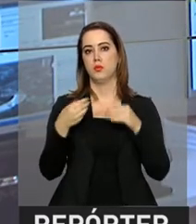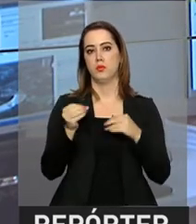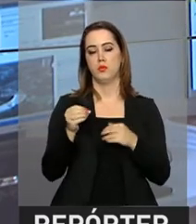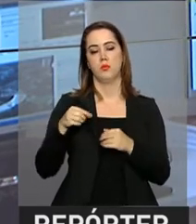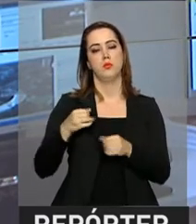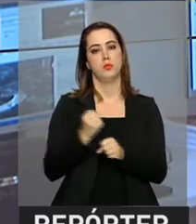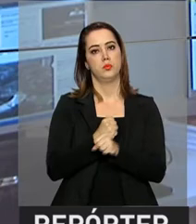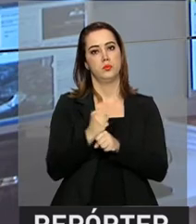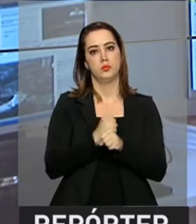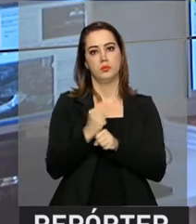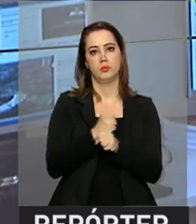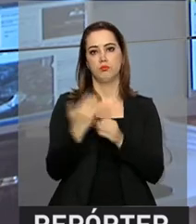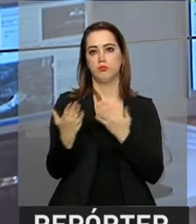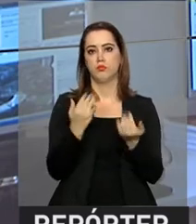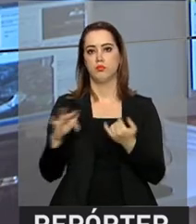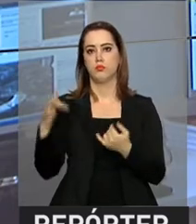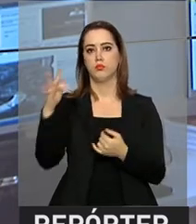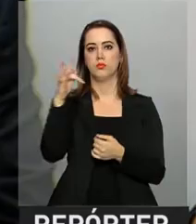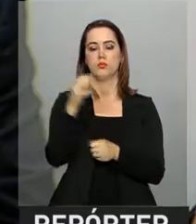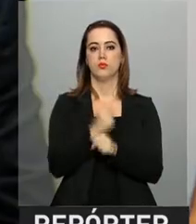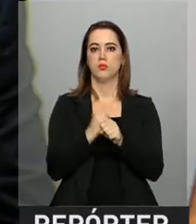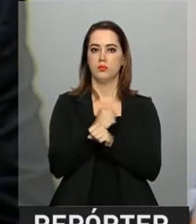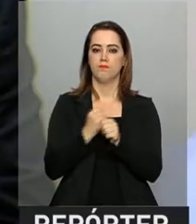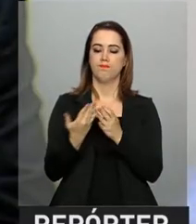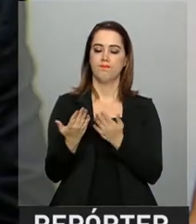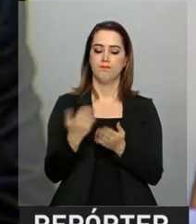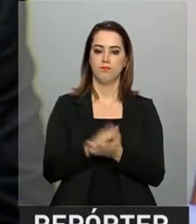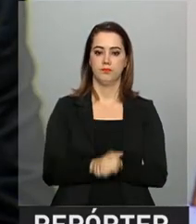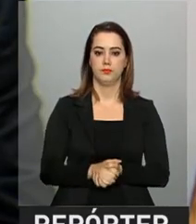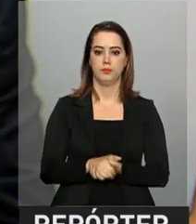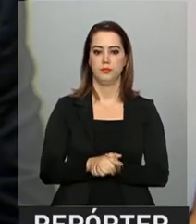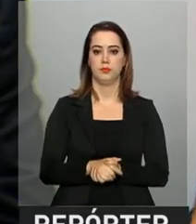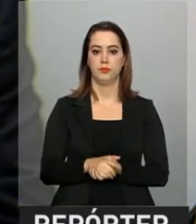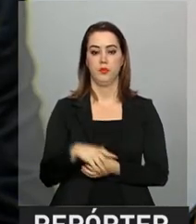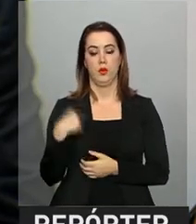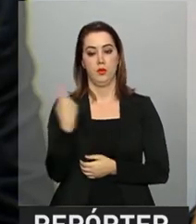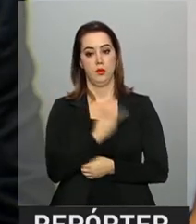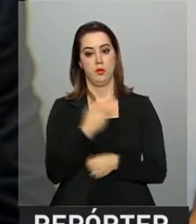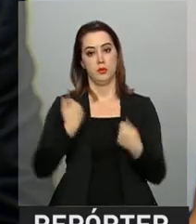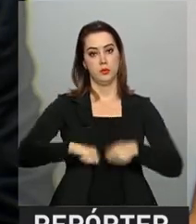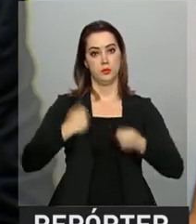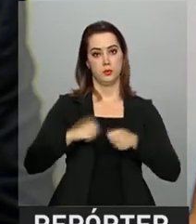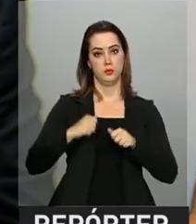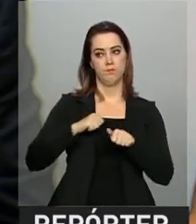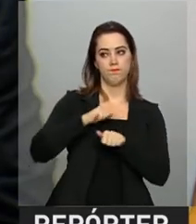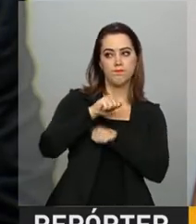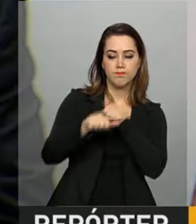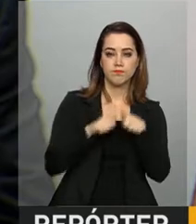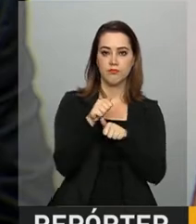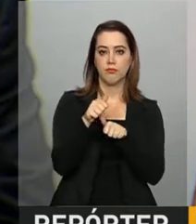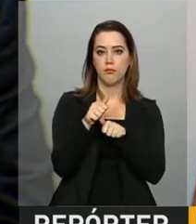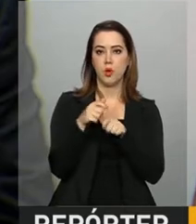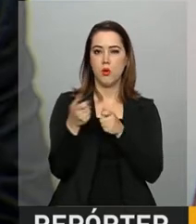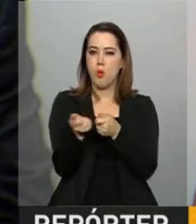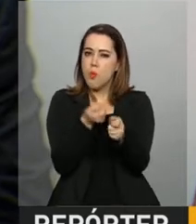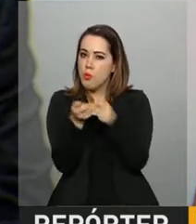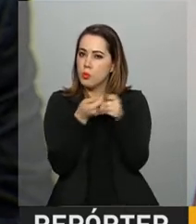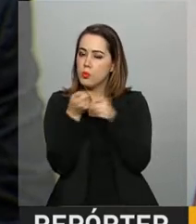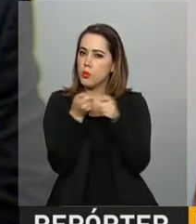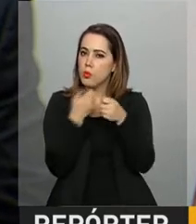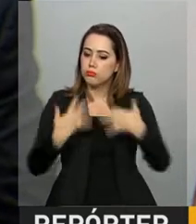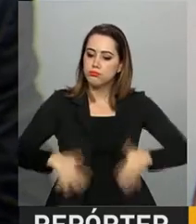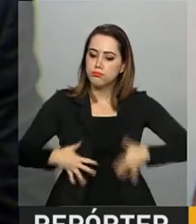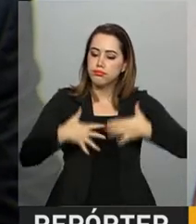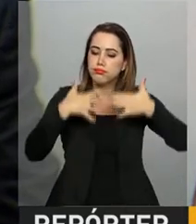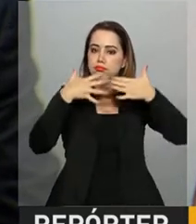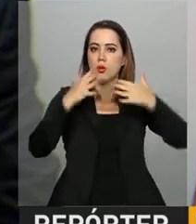à inflação do ano anterior. Nós temos que alterar o controle do gasto no país. A situação